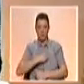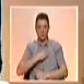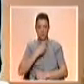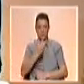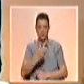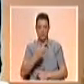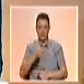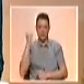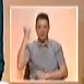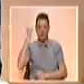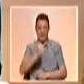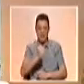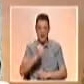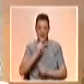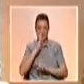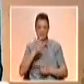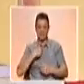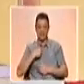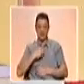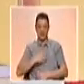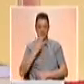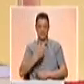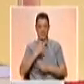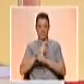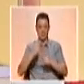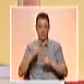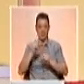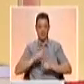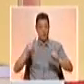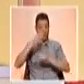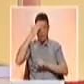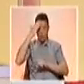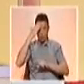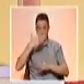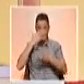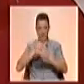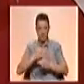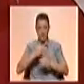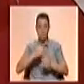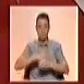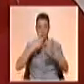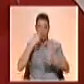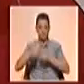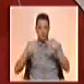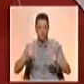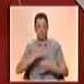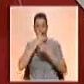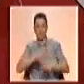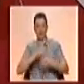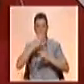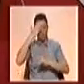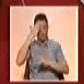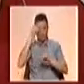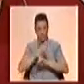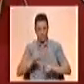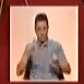uma criminosa. E isto já lá vai muito tempo. Não tinha consciência. Eu acredito que ainda haja muita gente que não tem